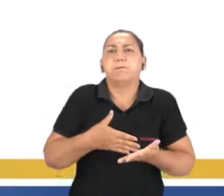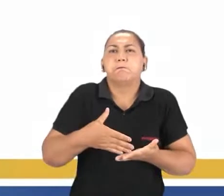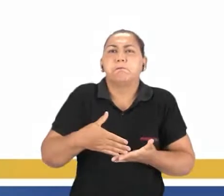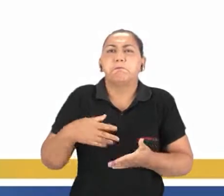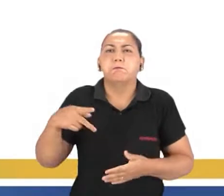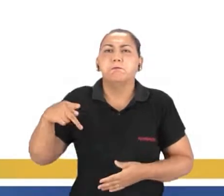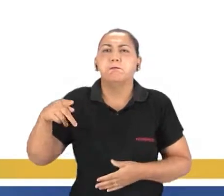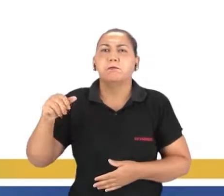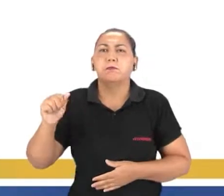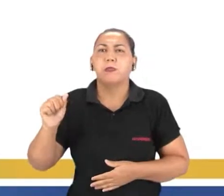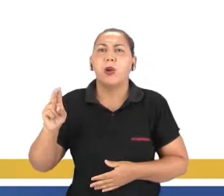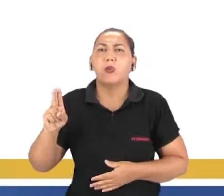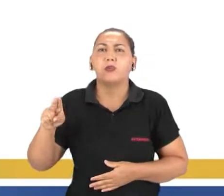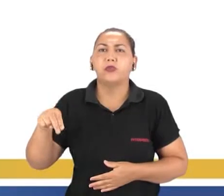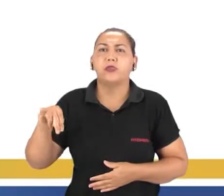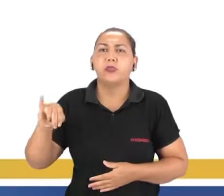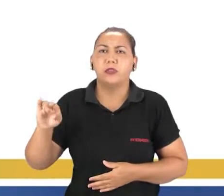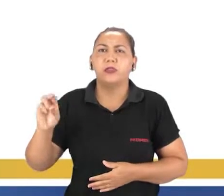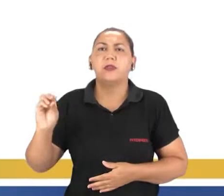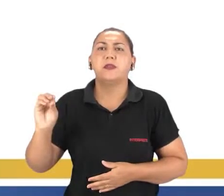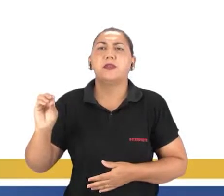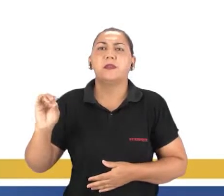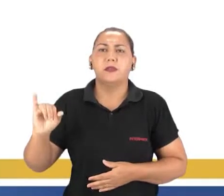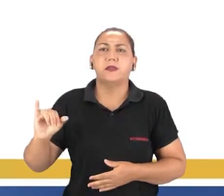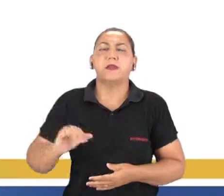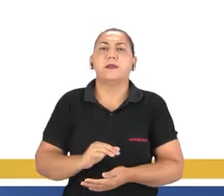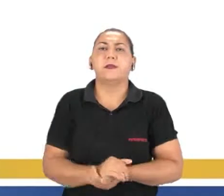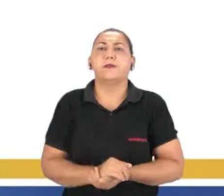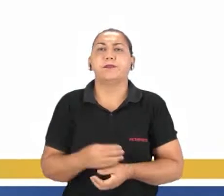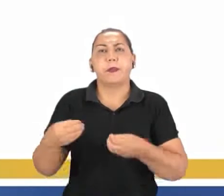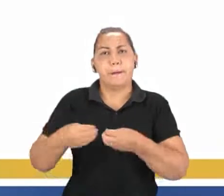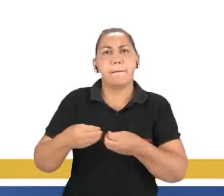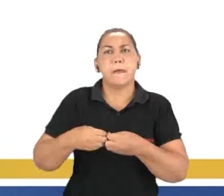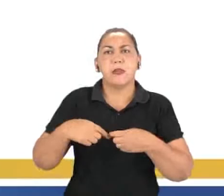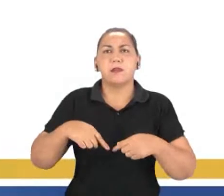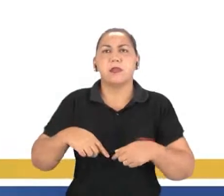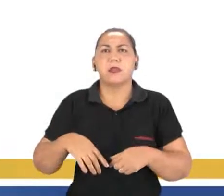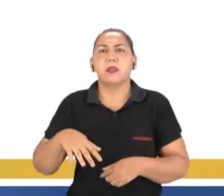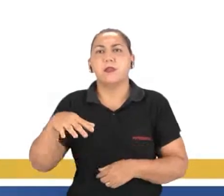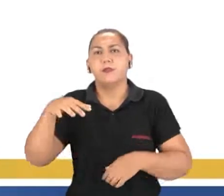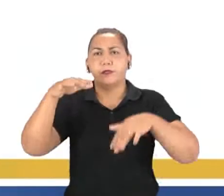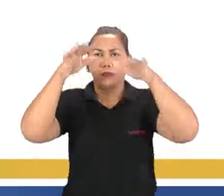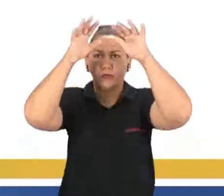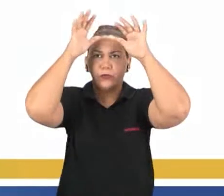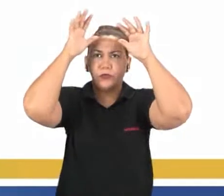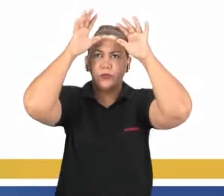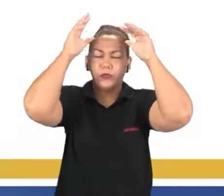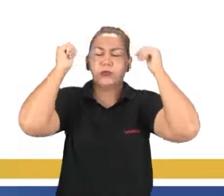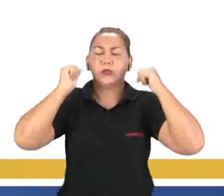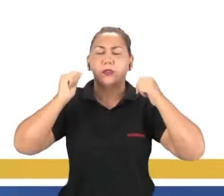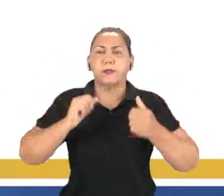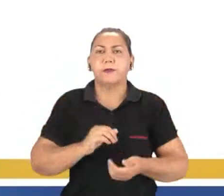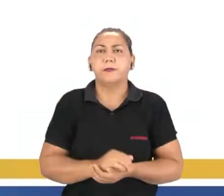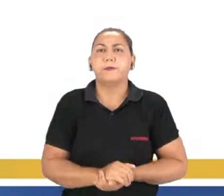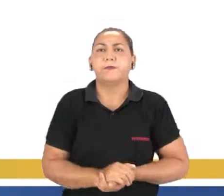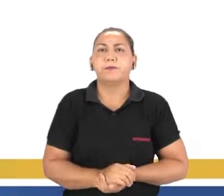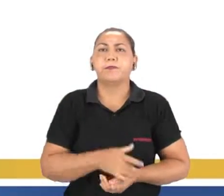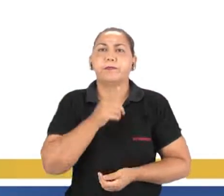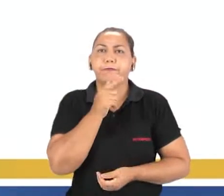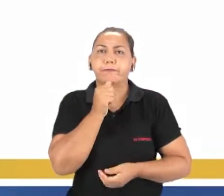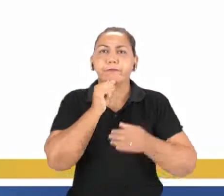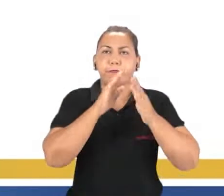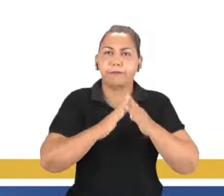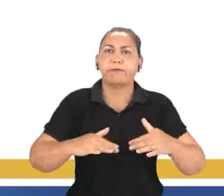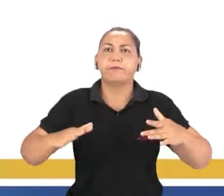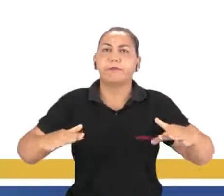até a região dos Andes, no Peru, aqui próximo ao Acre, tá? Os espaços do rio Juruá e seus afluentes, como também